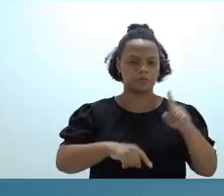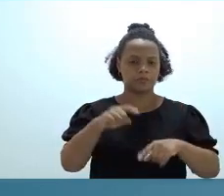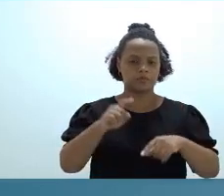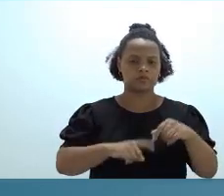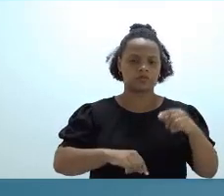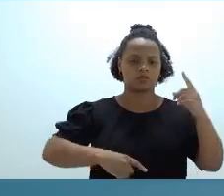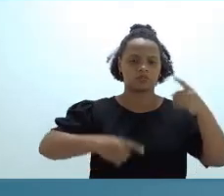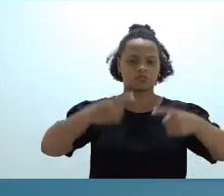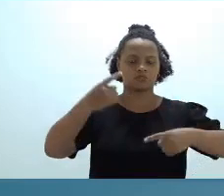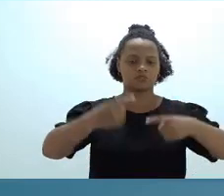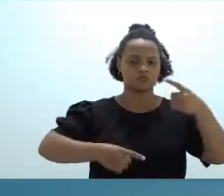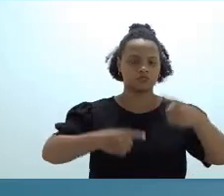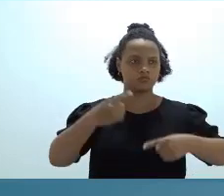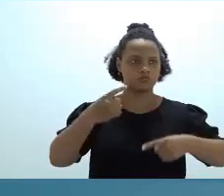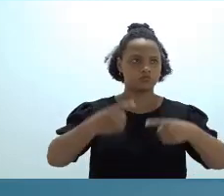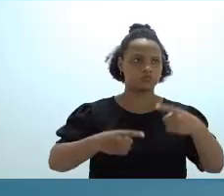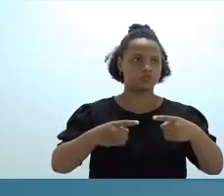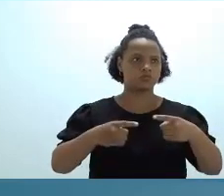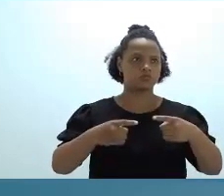não era